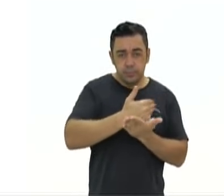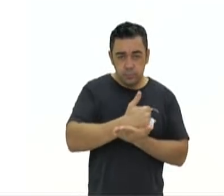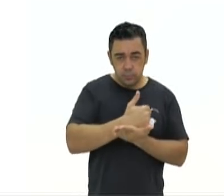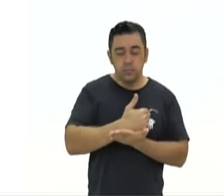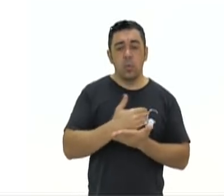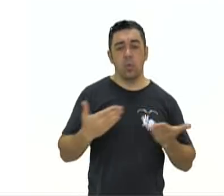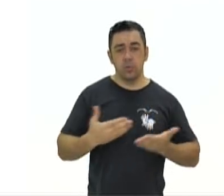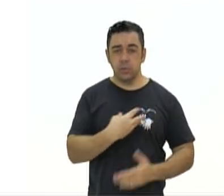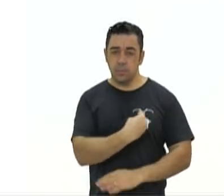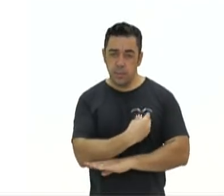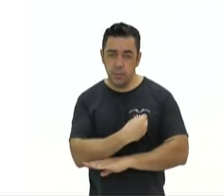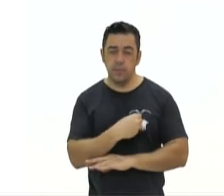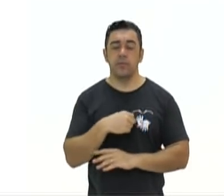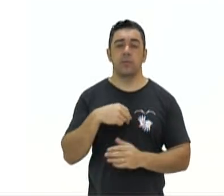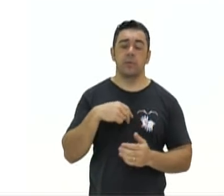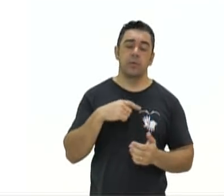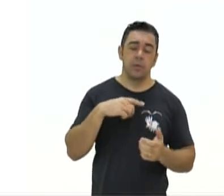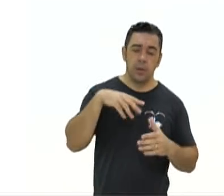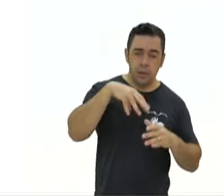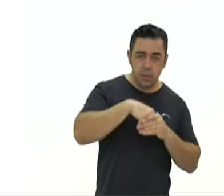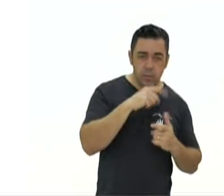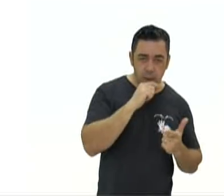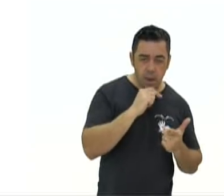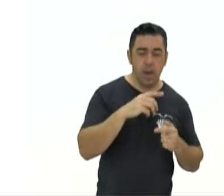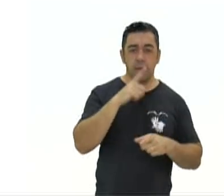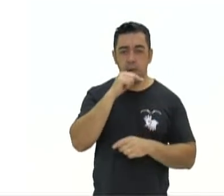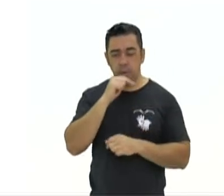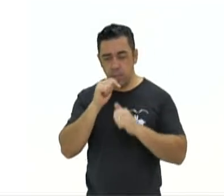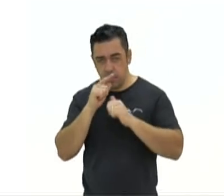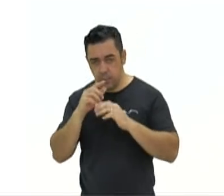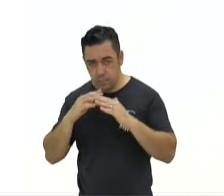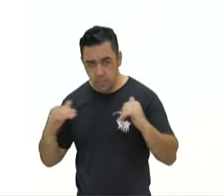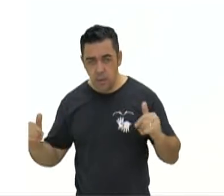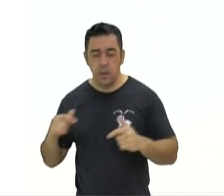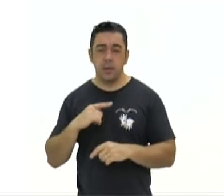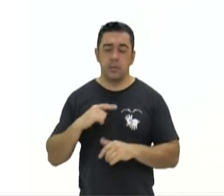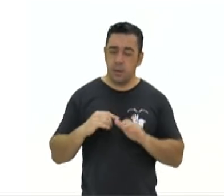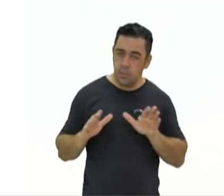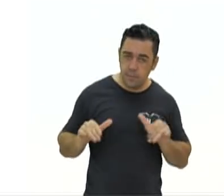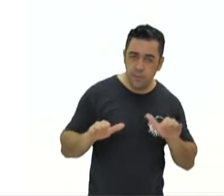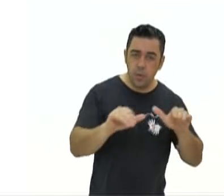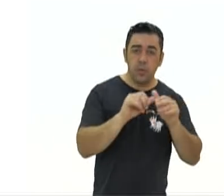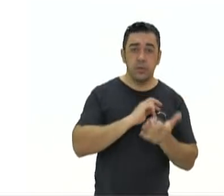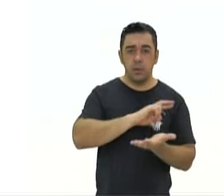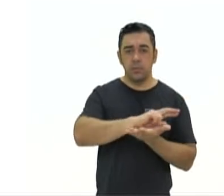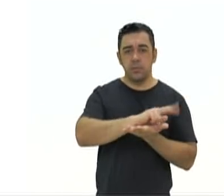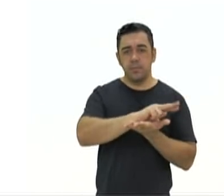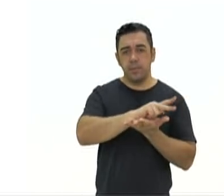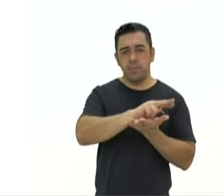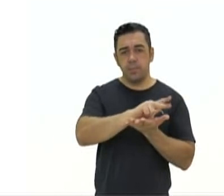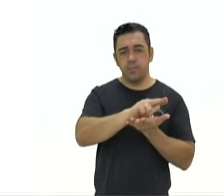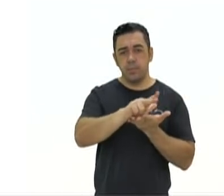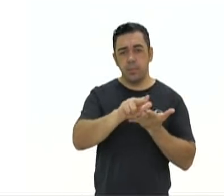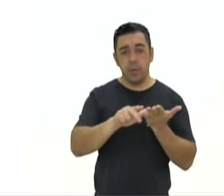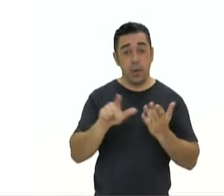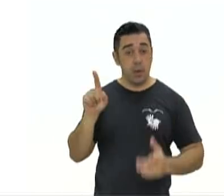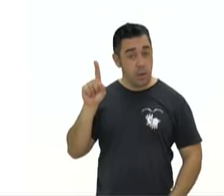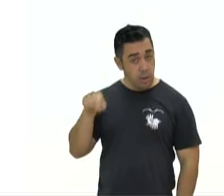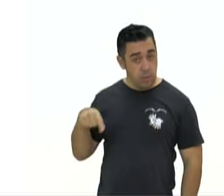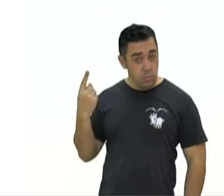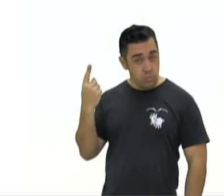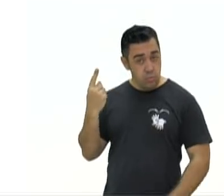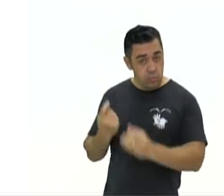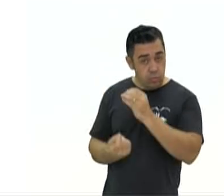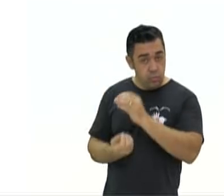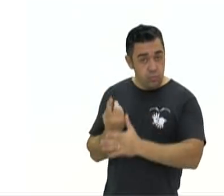mamífero terrestre, aquático, de água doce, água salgada, mamífero que voa, né? A gente tem vários exemplos. E o mamífero